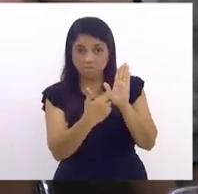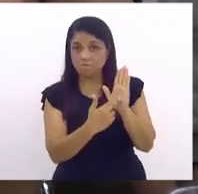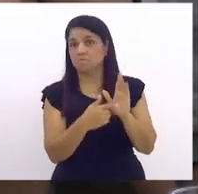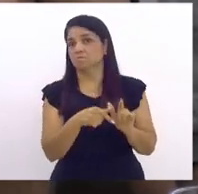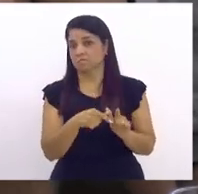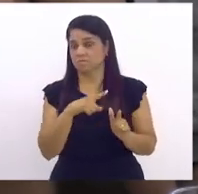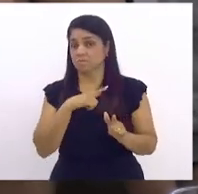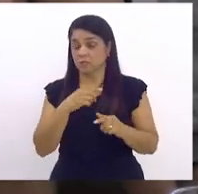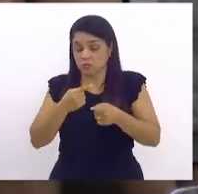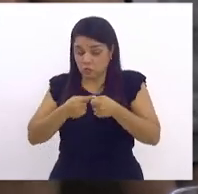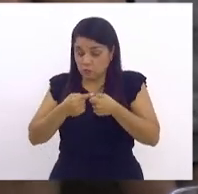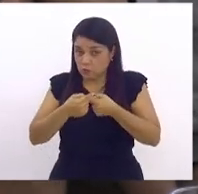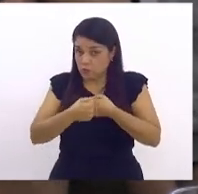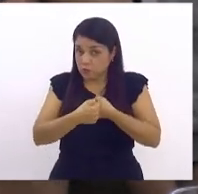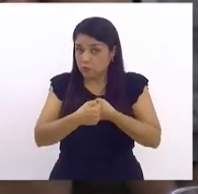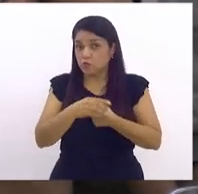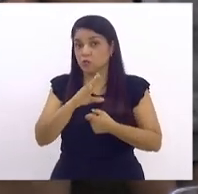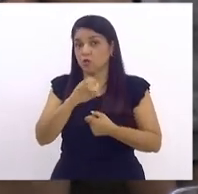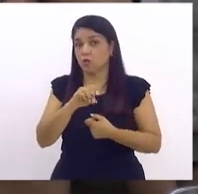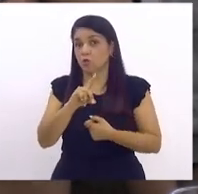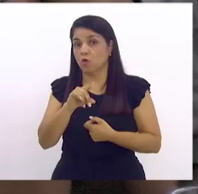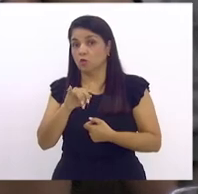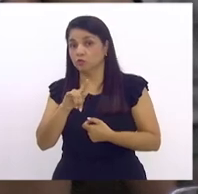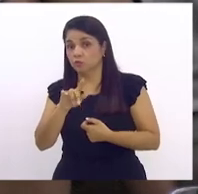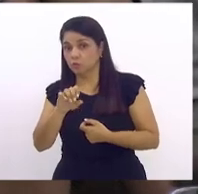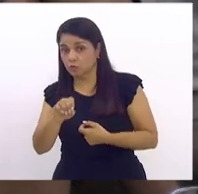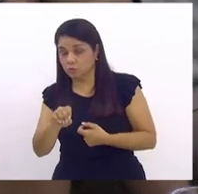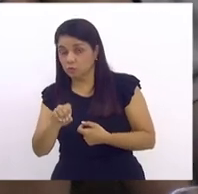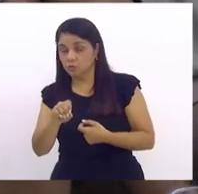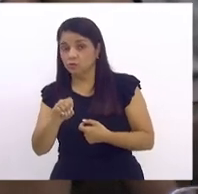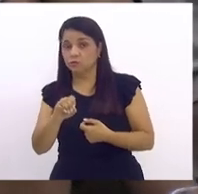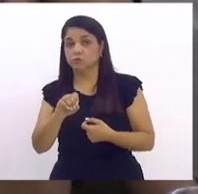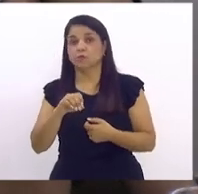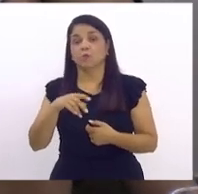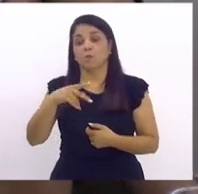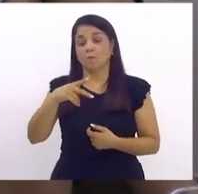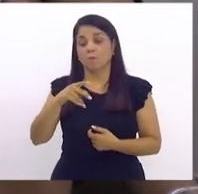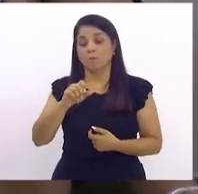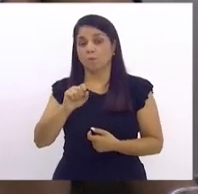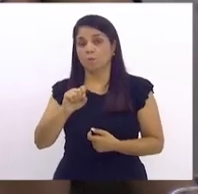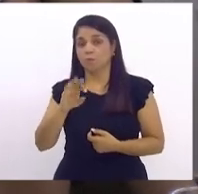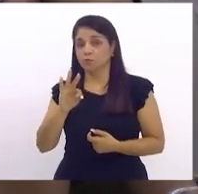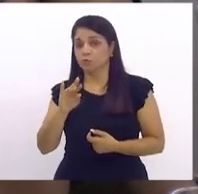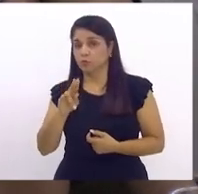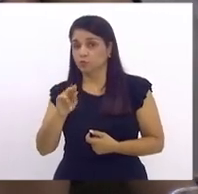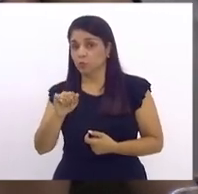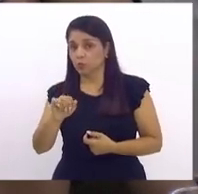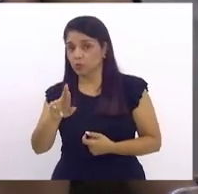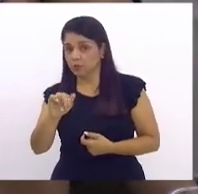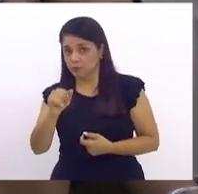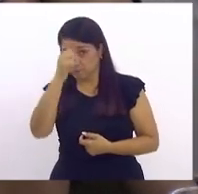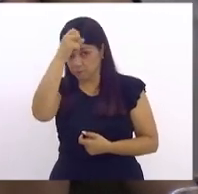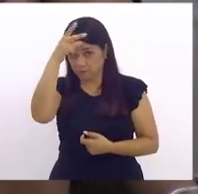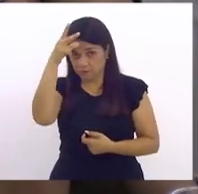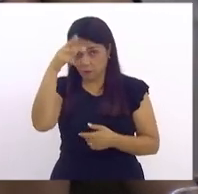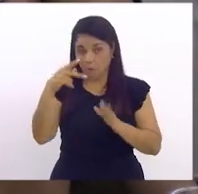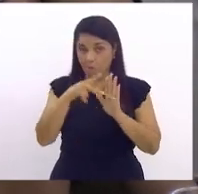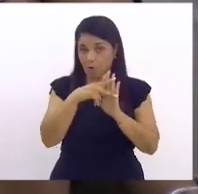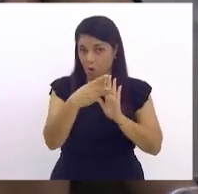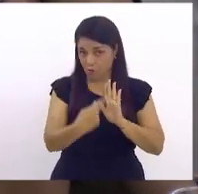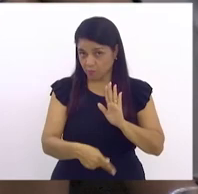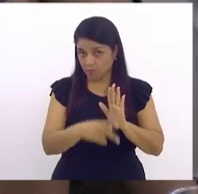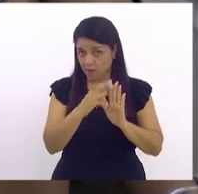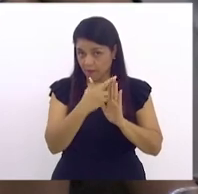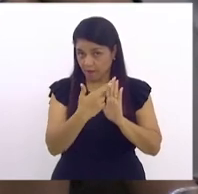municípios têm os seus códigos de posturas municipais. Então, não é um projeto